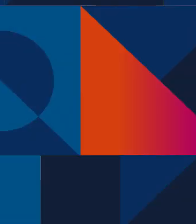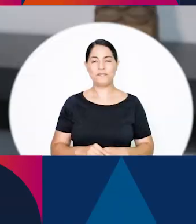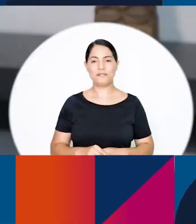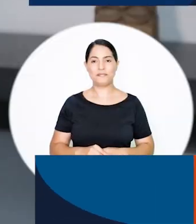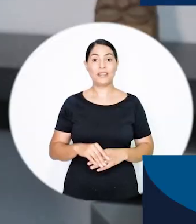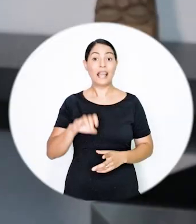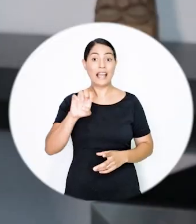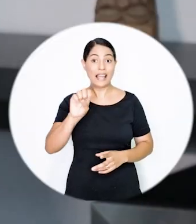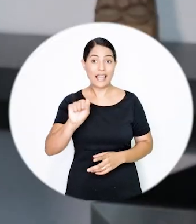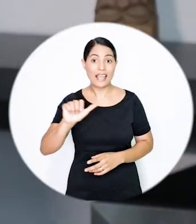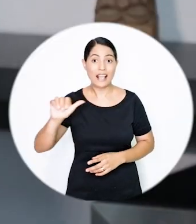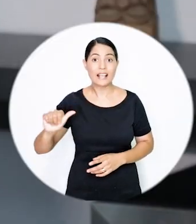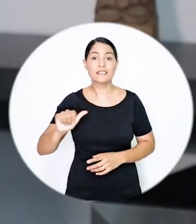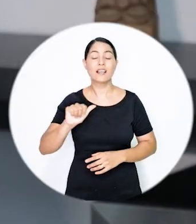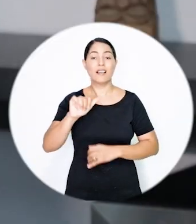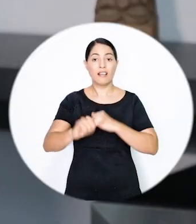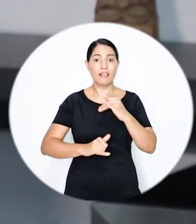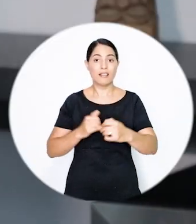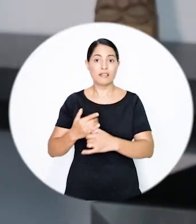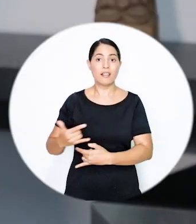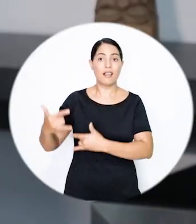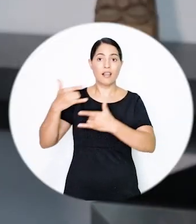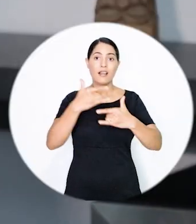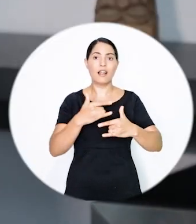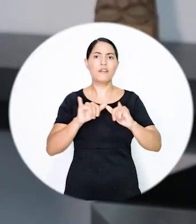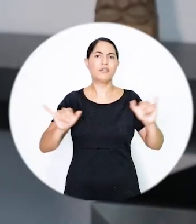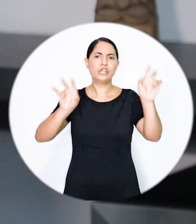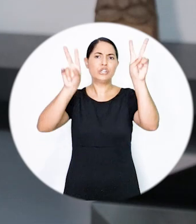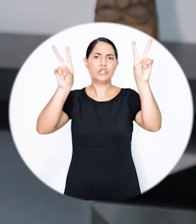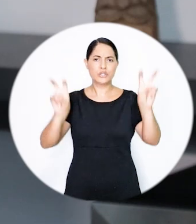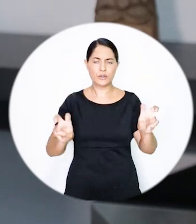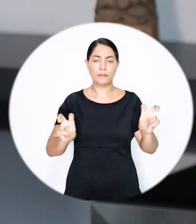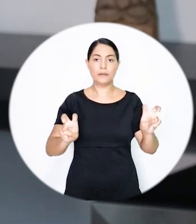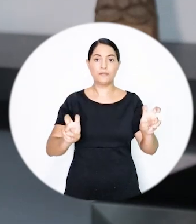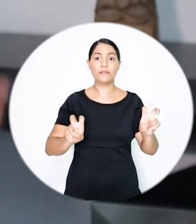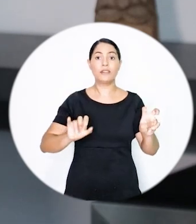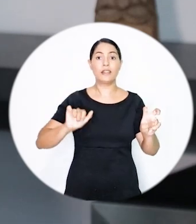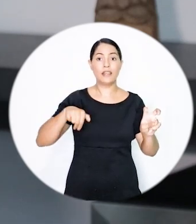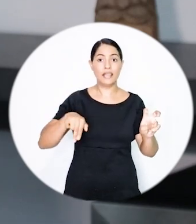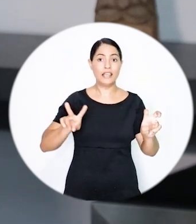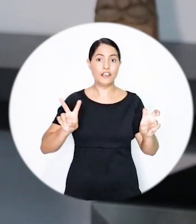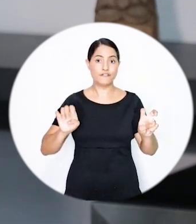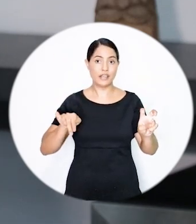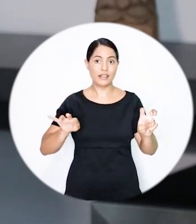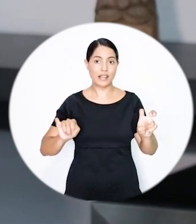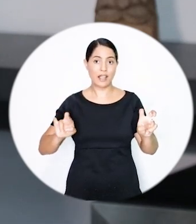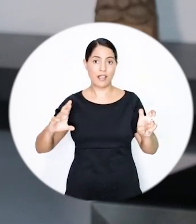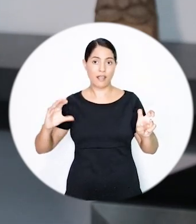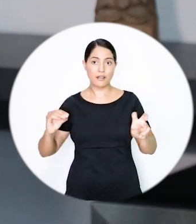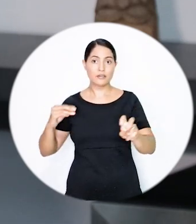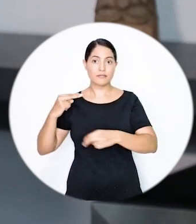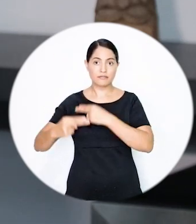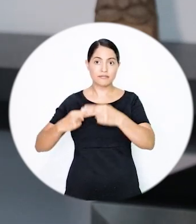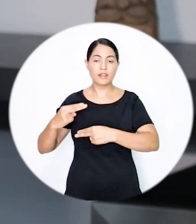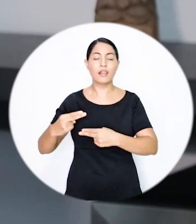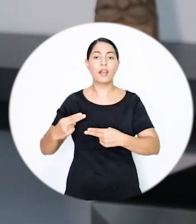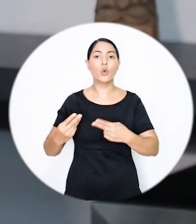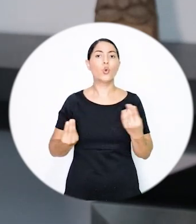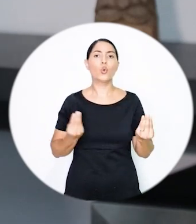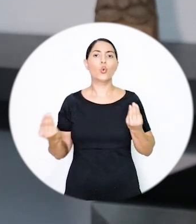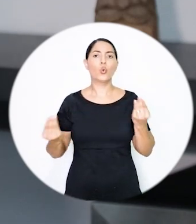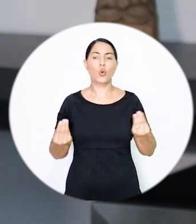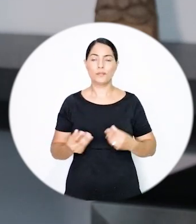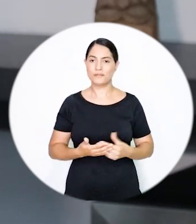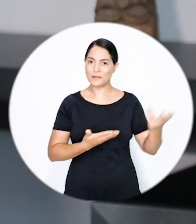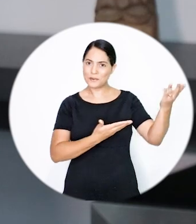pós-graduação. A ESA Nacional promoveu em uma live o debate voltado ao inventário, prática e técnicas do dia a dia. E o convidado